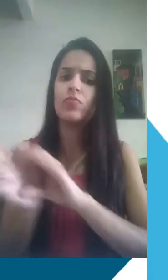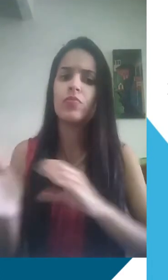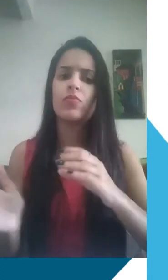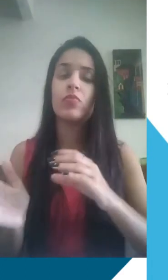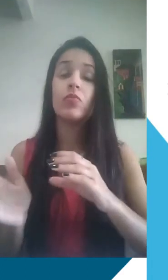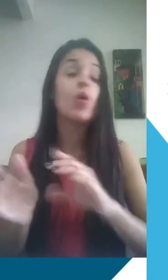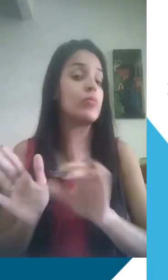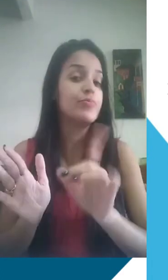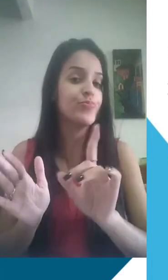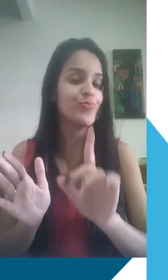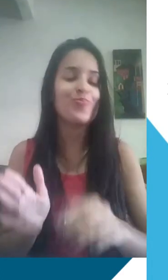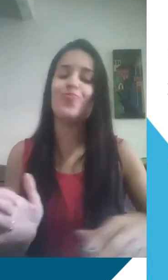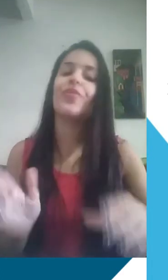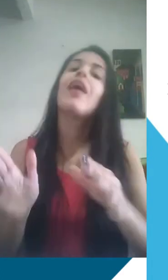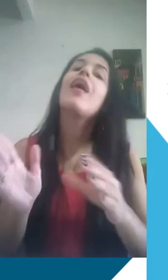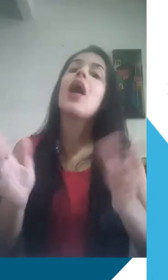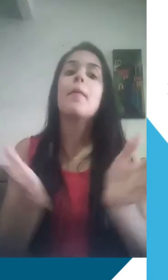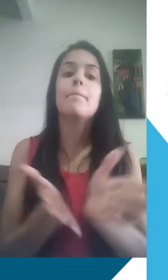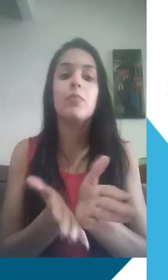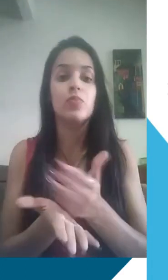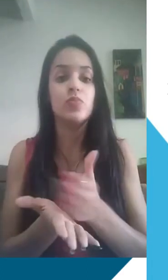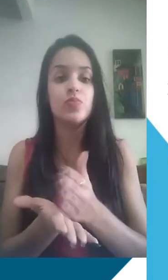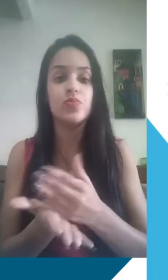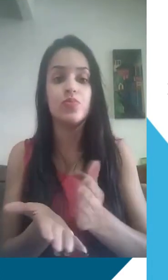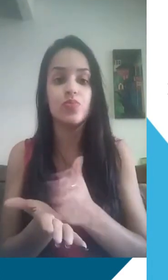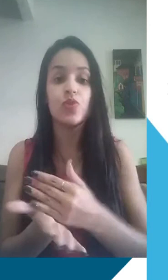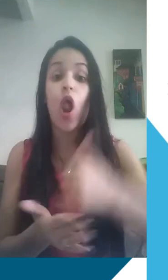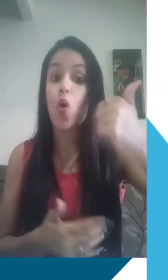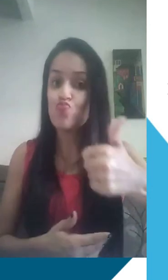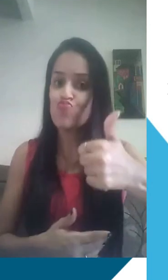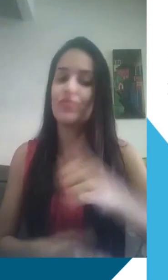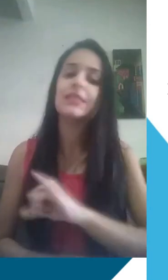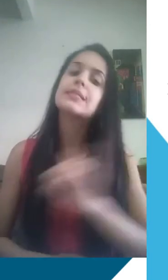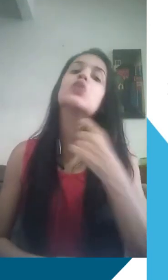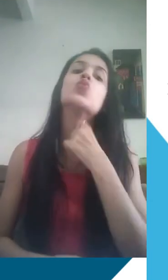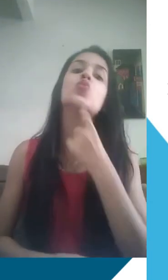dúvida, é importante que você procure o mediador de língua portuguesa do seu polo.